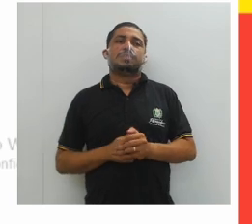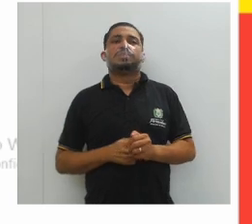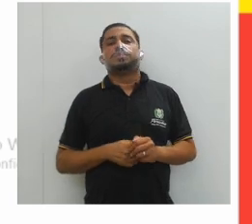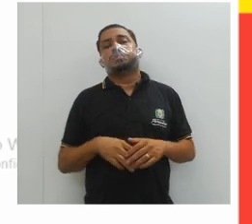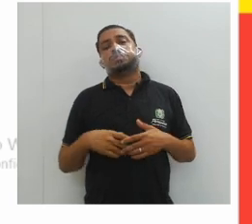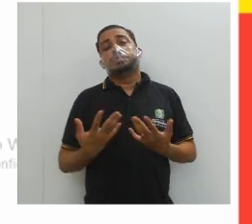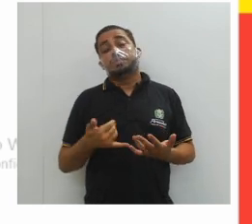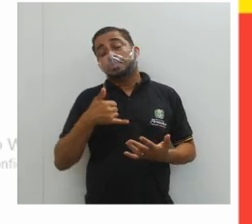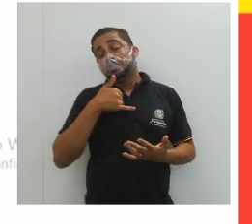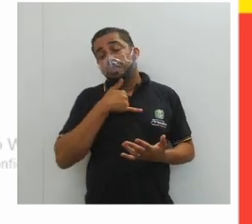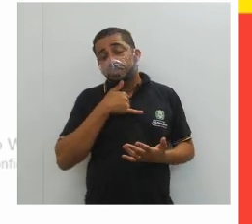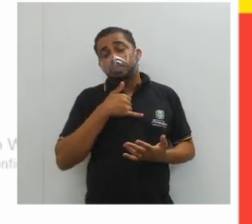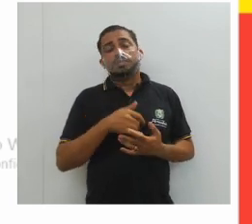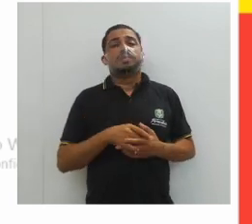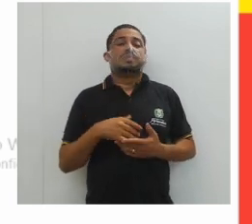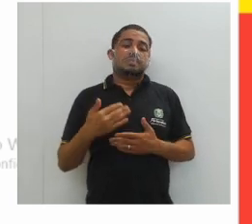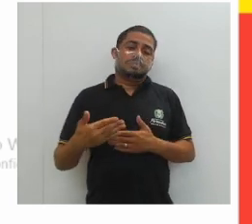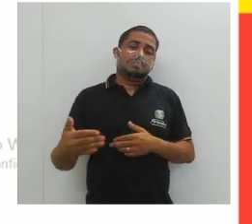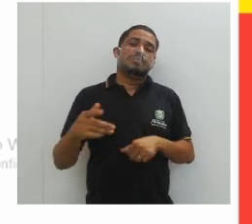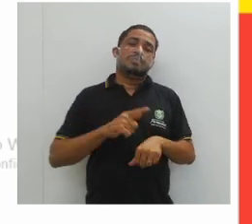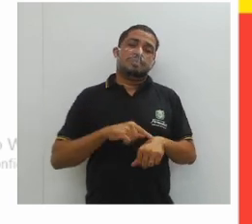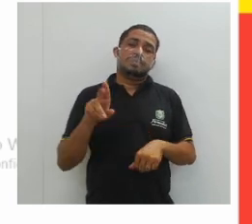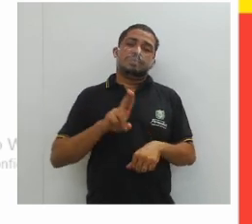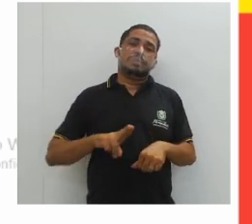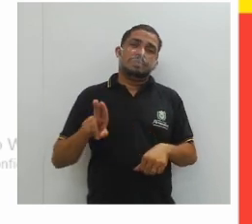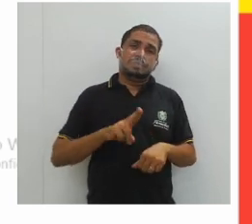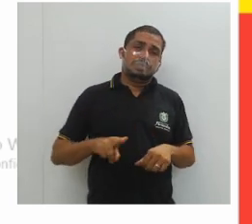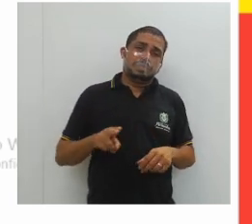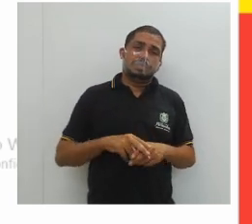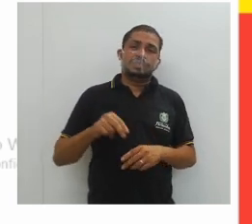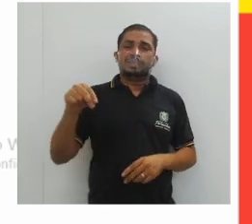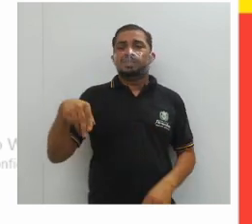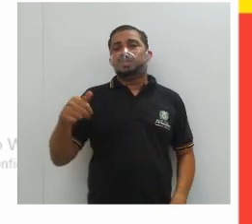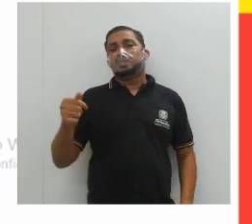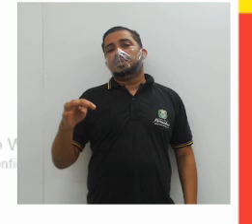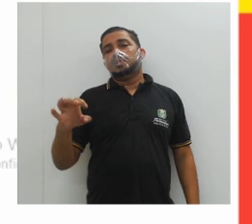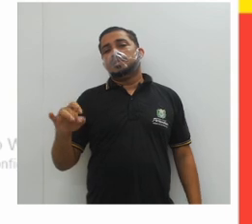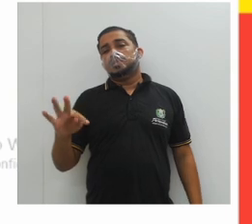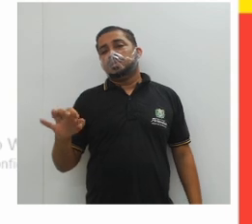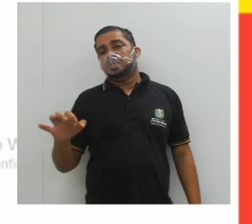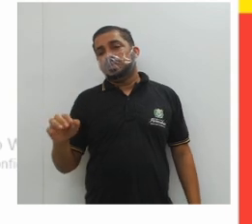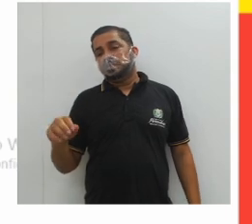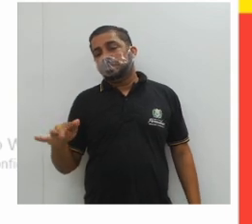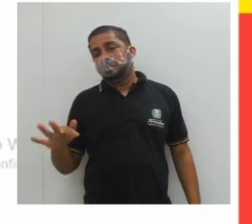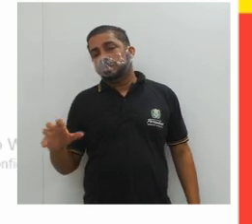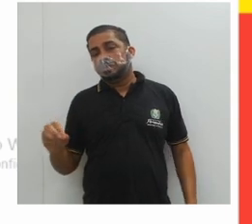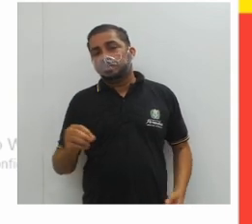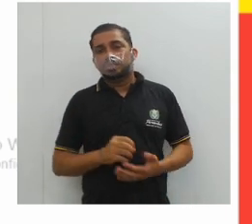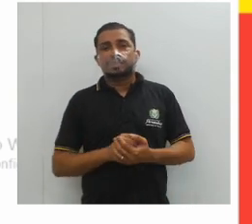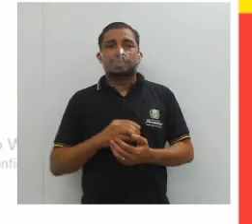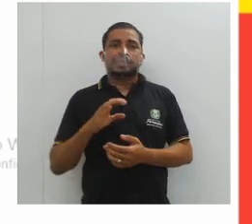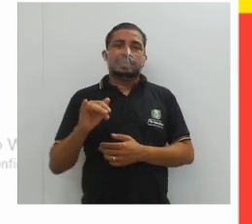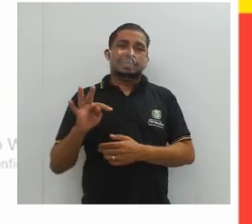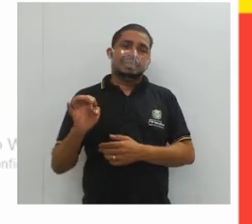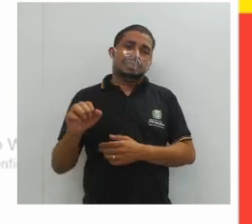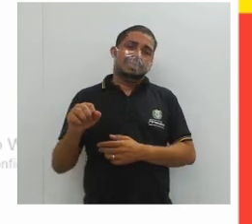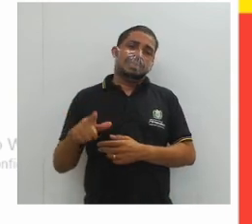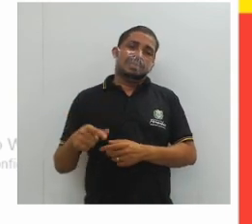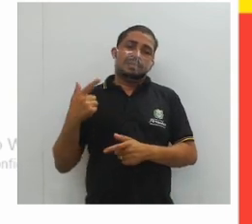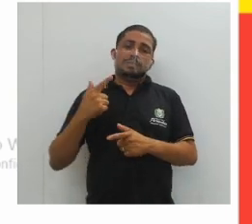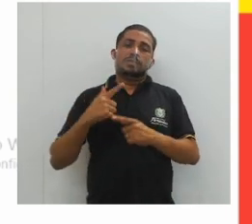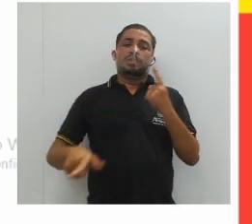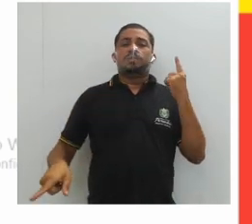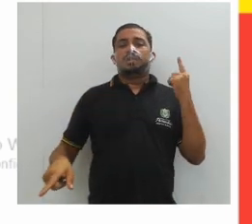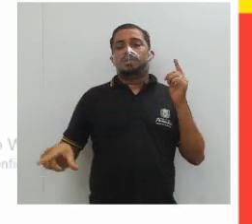E infelizmente, durante muito tempo usado para as questões do narcotráfico, né? Então, o cartel é totalmente proibido pelas